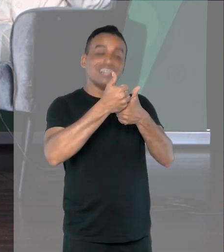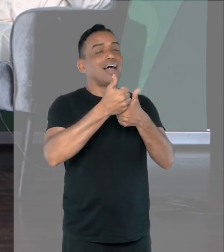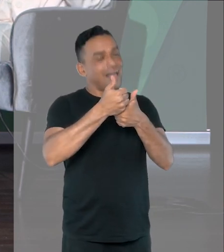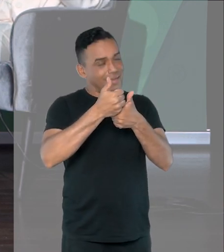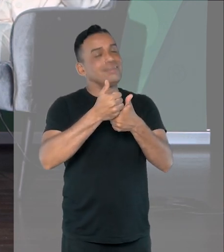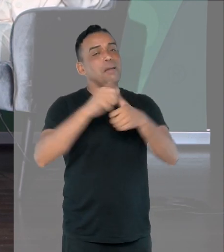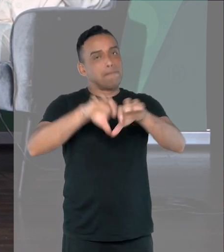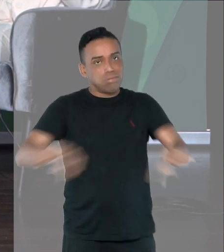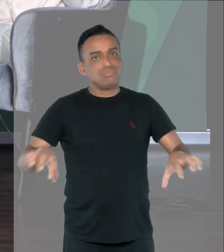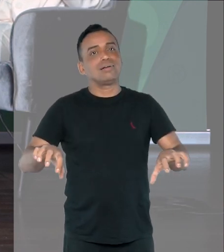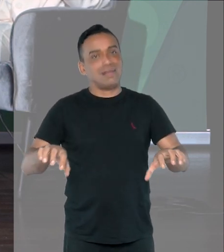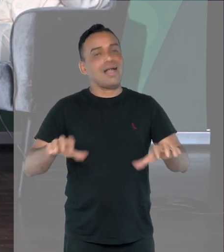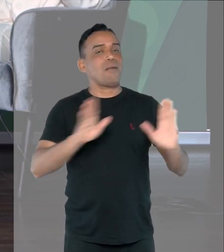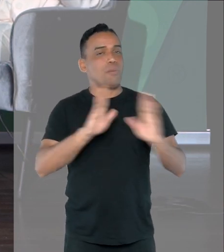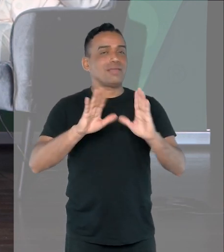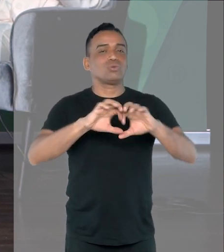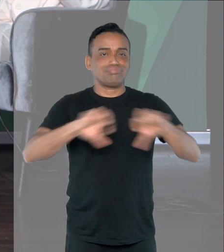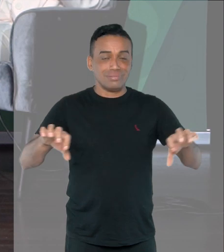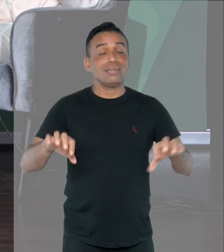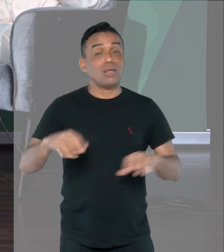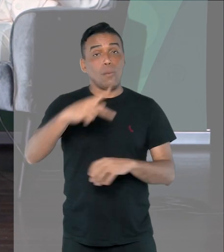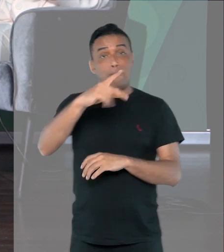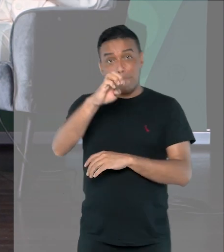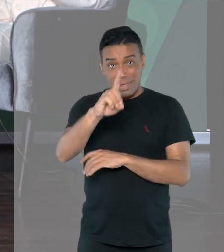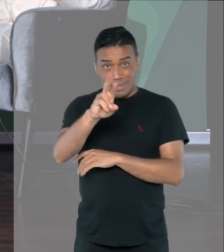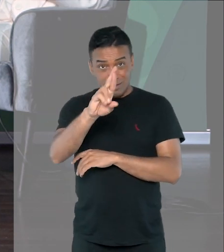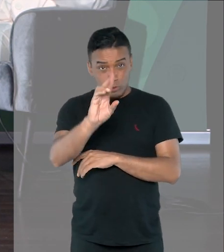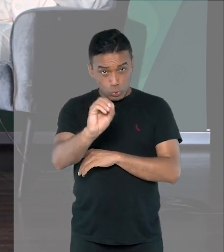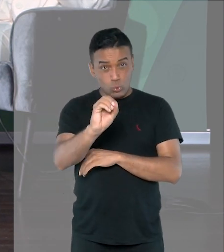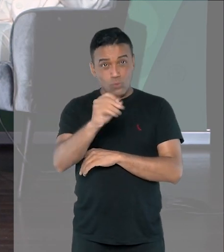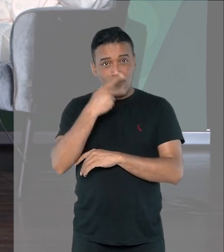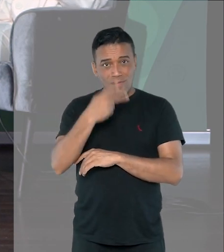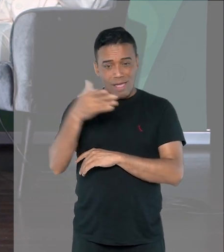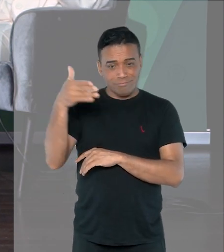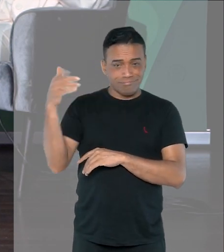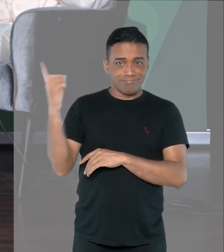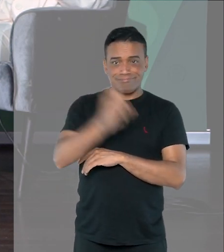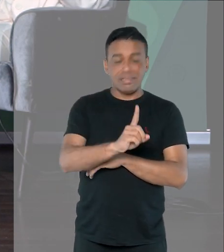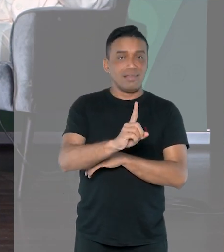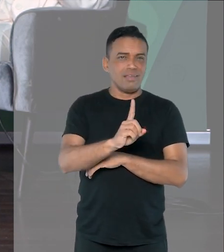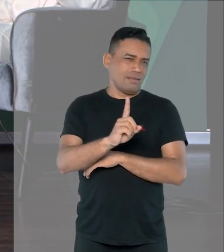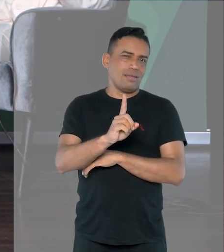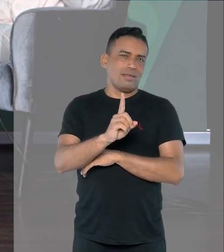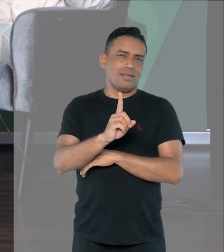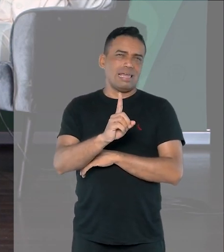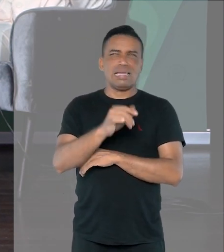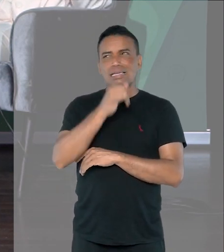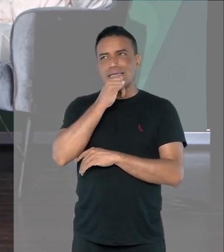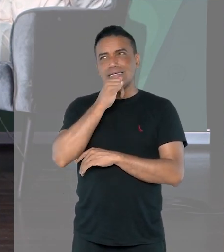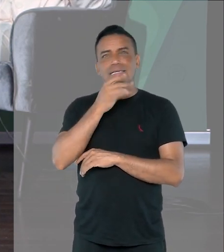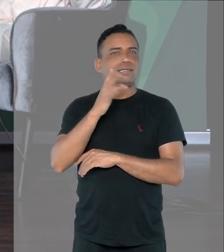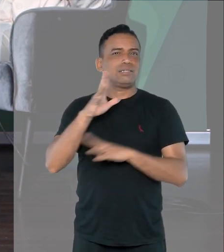o Pedro vem, o que ele diz é: olha, eu assinei na época. Aliás, ali é tudo meio complicado, porque o Luís também